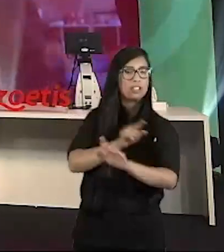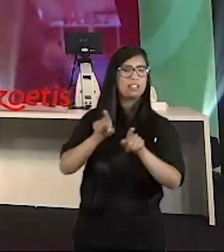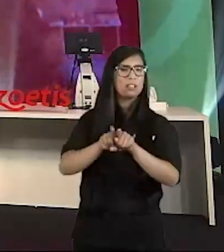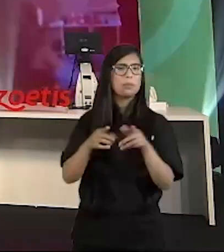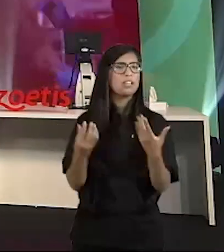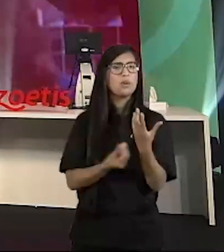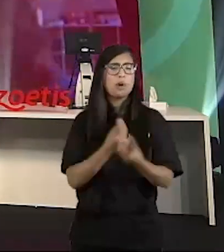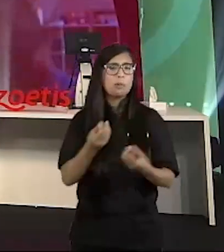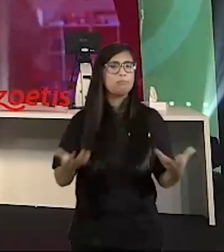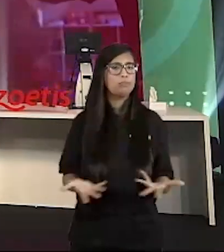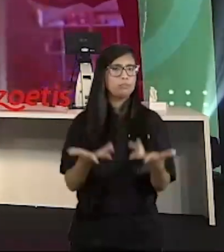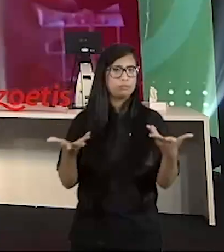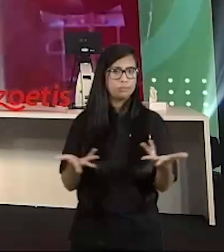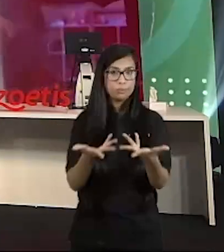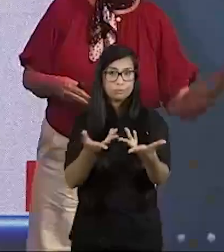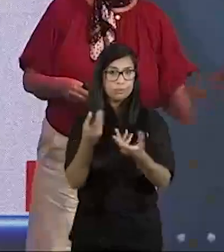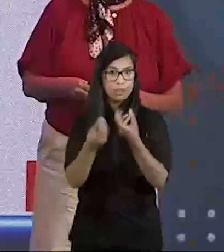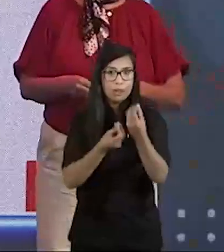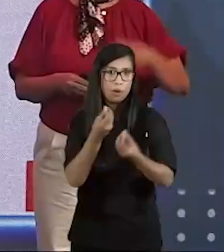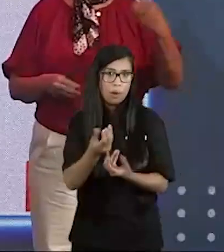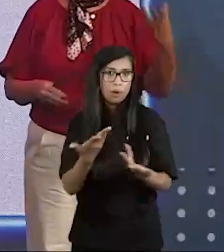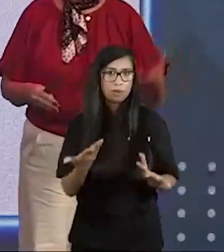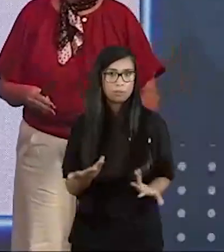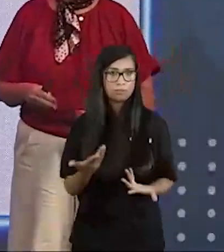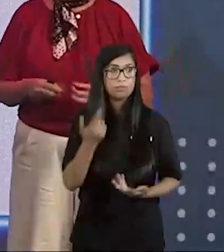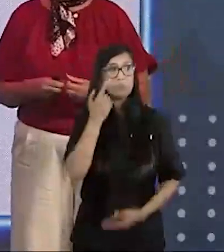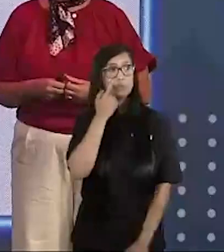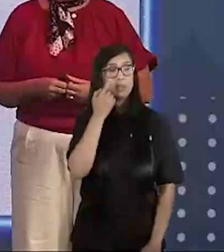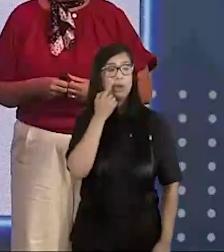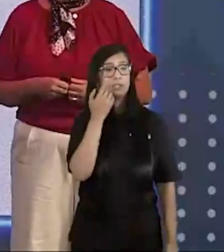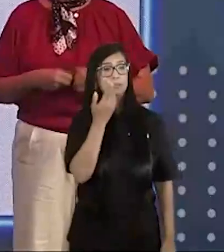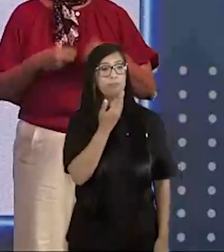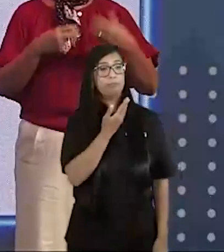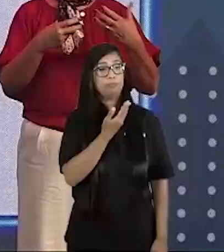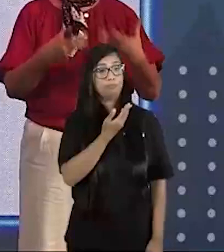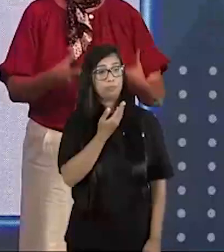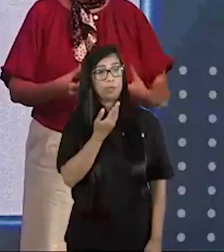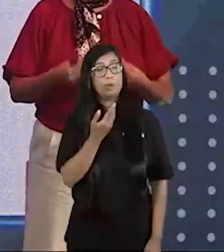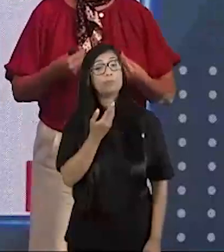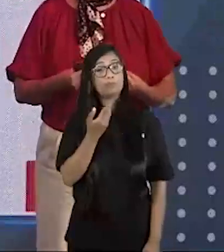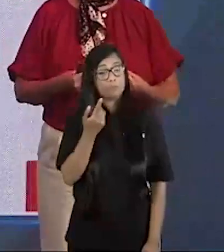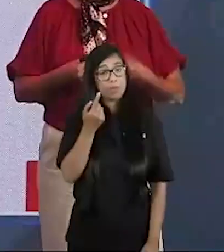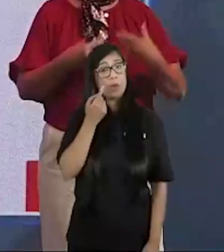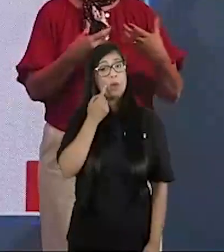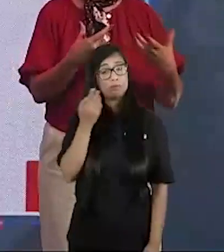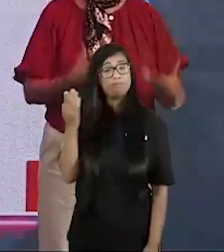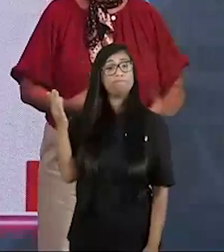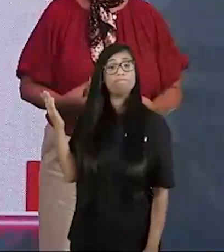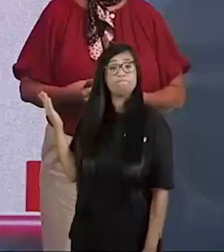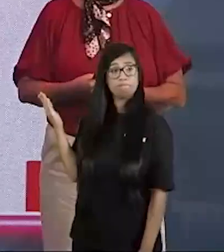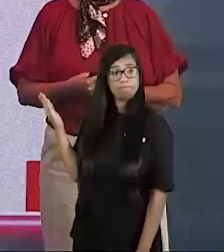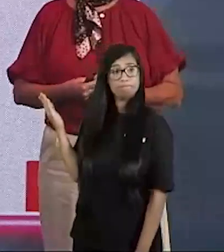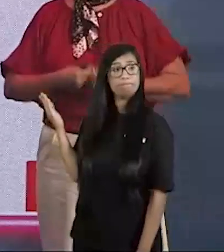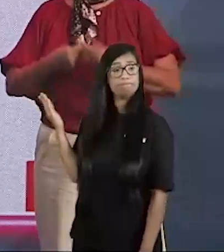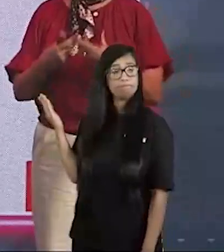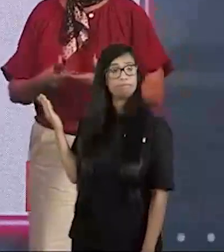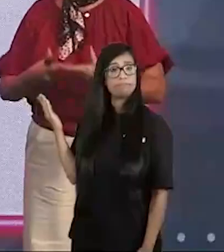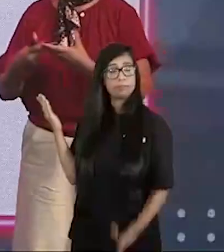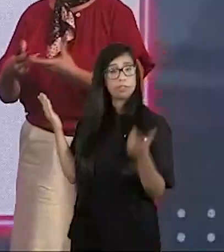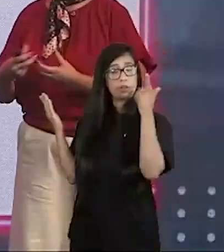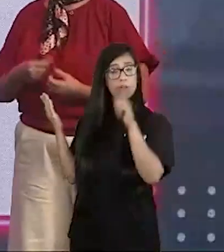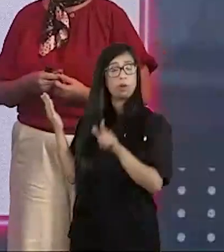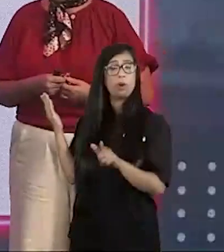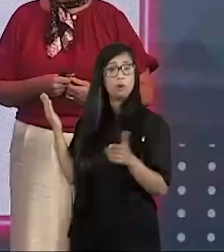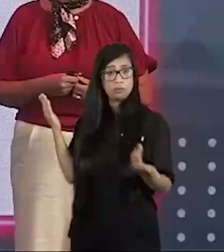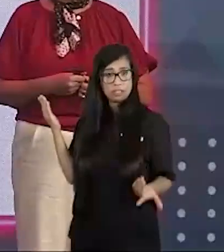isso é, sem dúvida, a anamnese, o exame físico. É pegar no cachorro, é conversar com o tutor, é saber